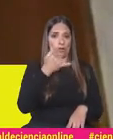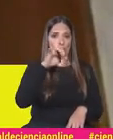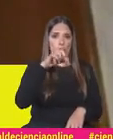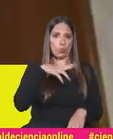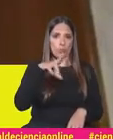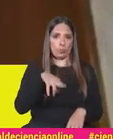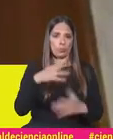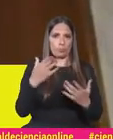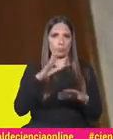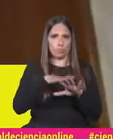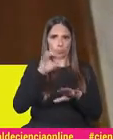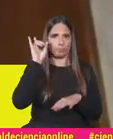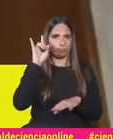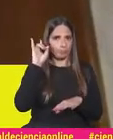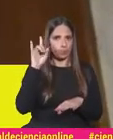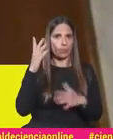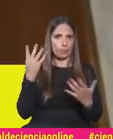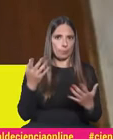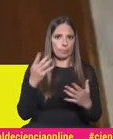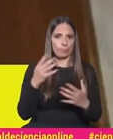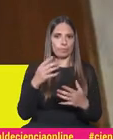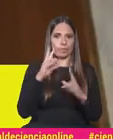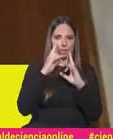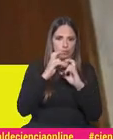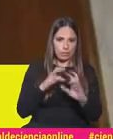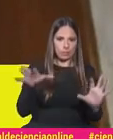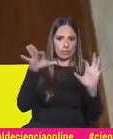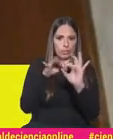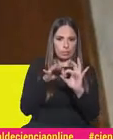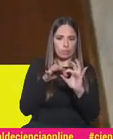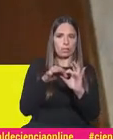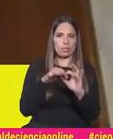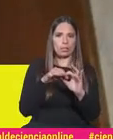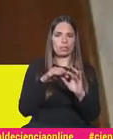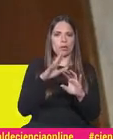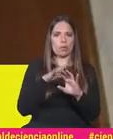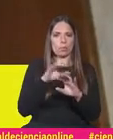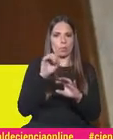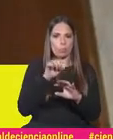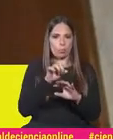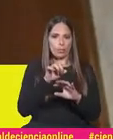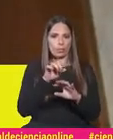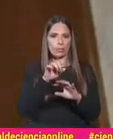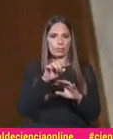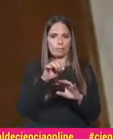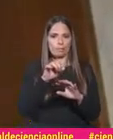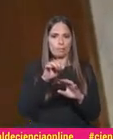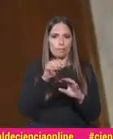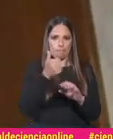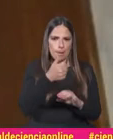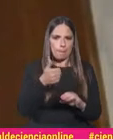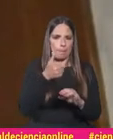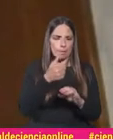Portugal. Portanto, é muito importante fazer investigação sobre eles e protegermos os morcegos, porque são um grupo animal com uma biologia